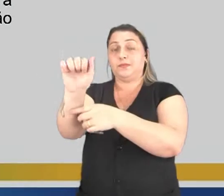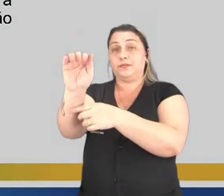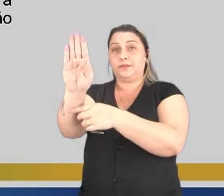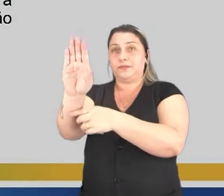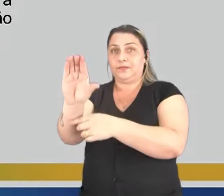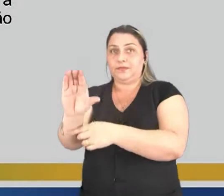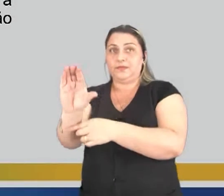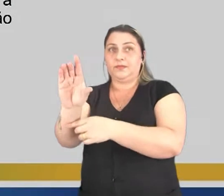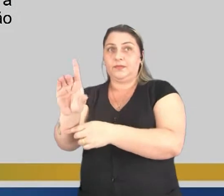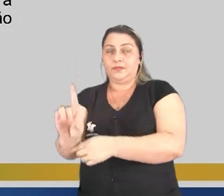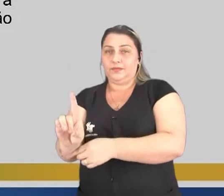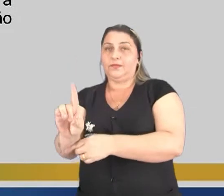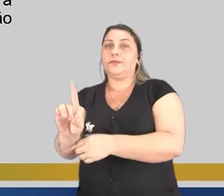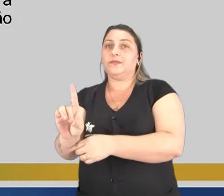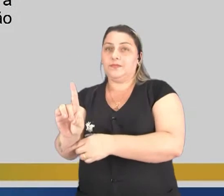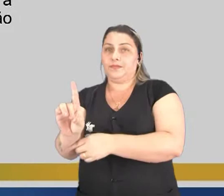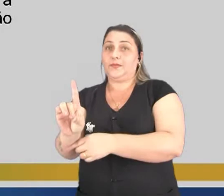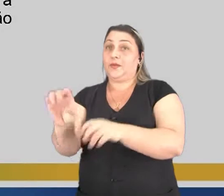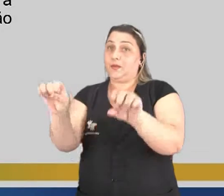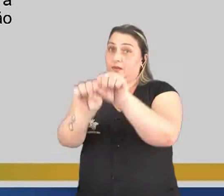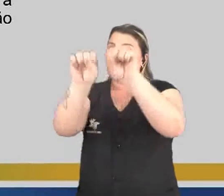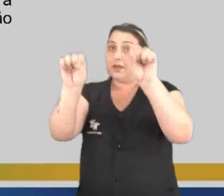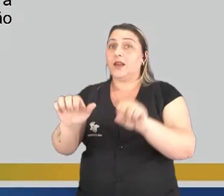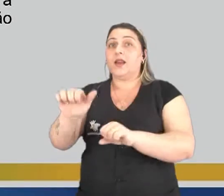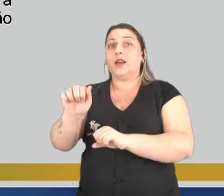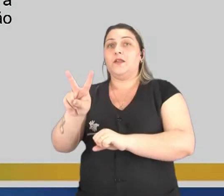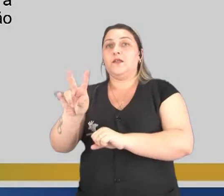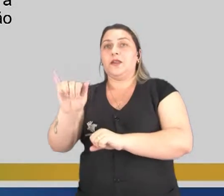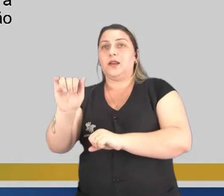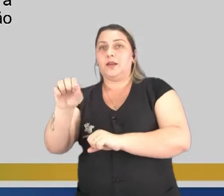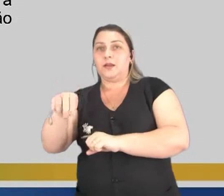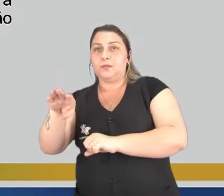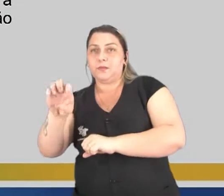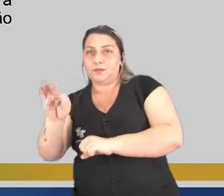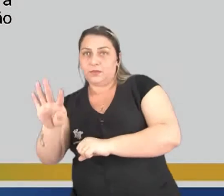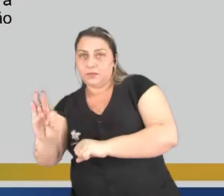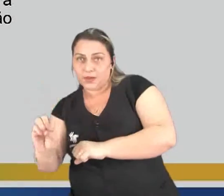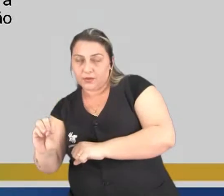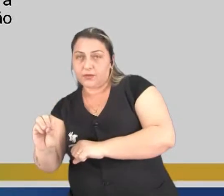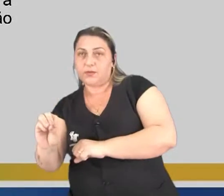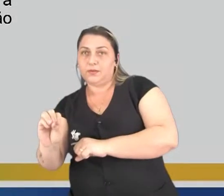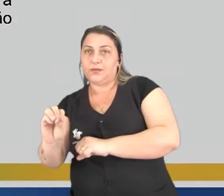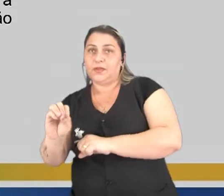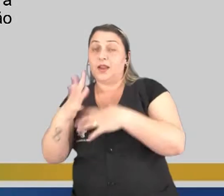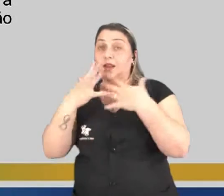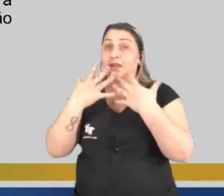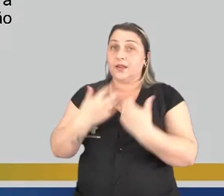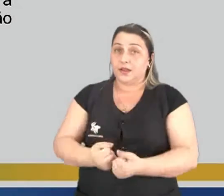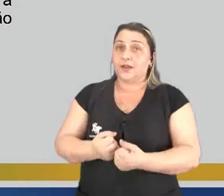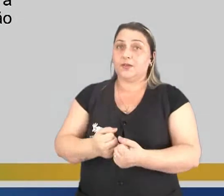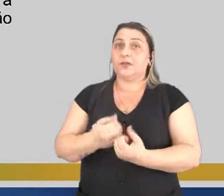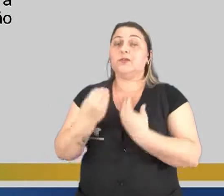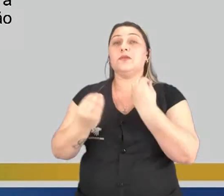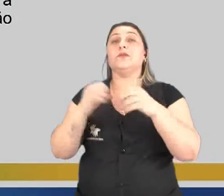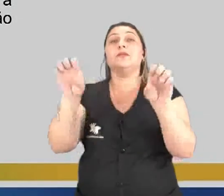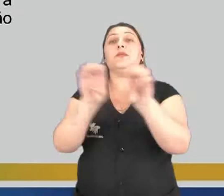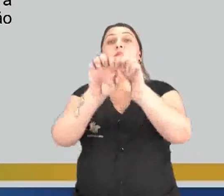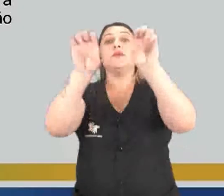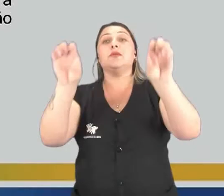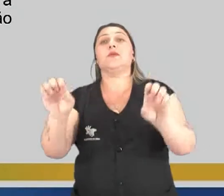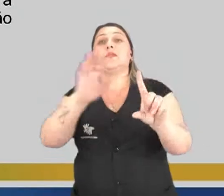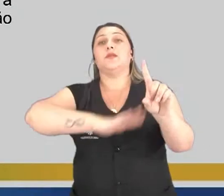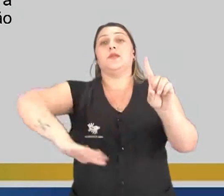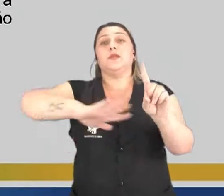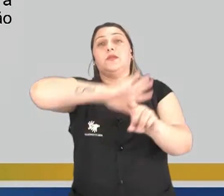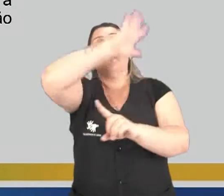ou a despeito da impiedade do sistema de aviamento, no qual o seringueiro estava submisso, ele sustentou a estrutura social